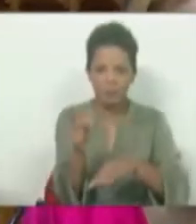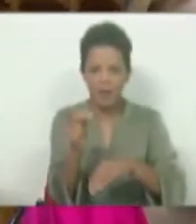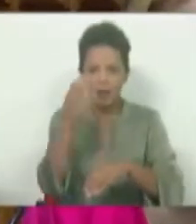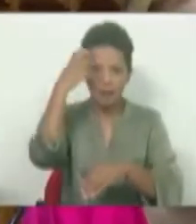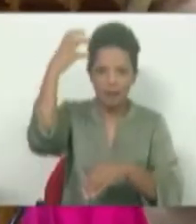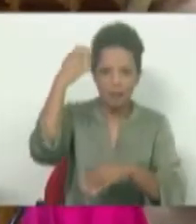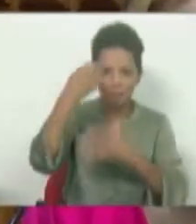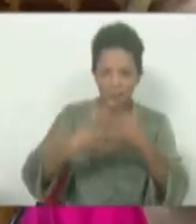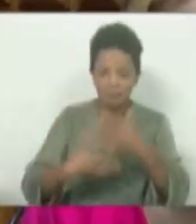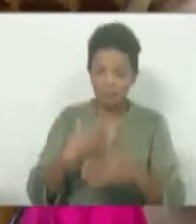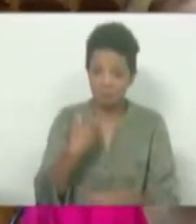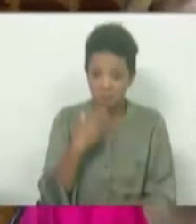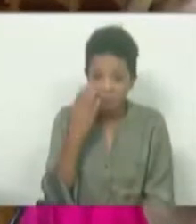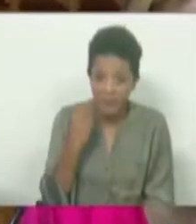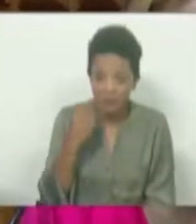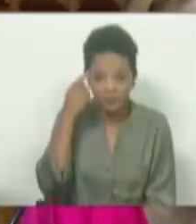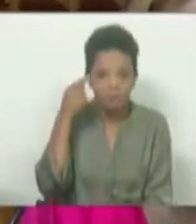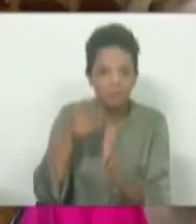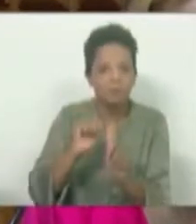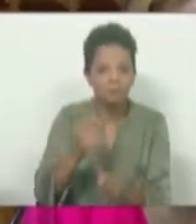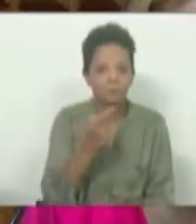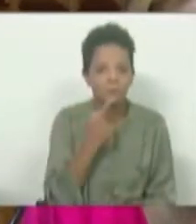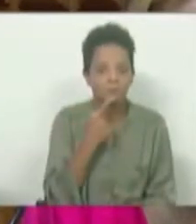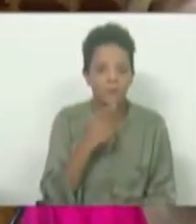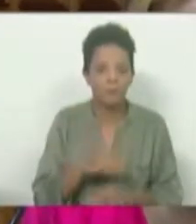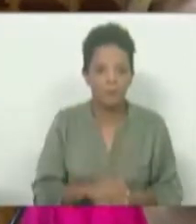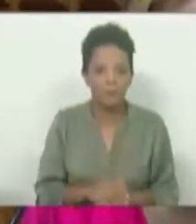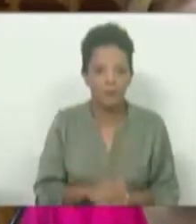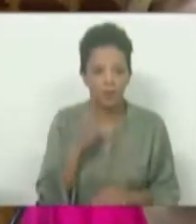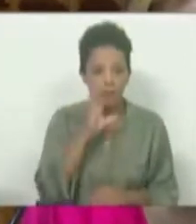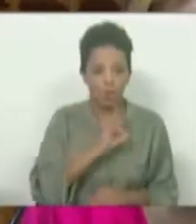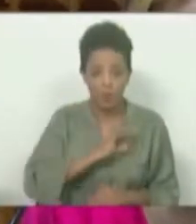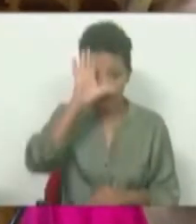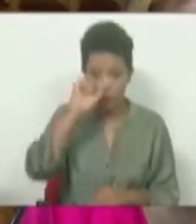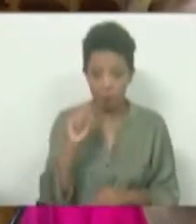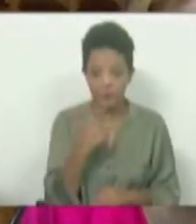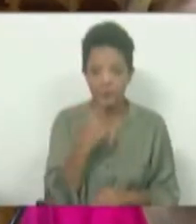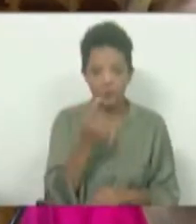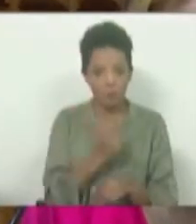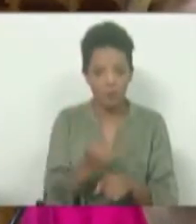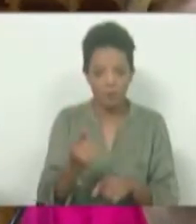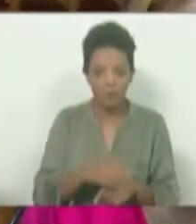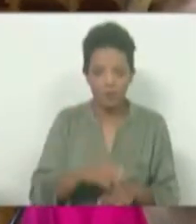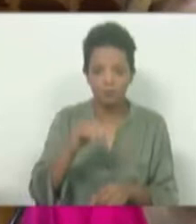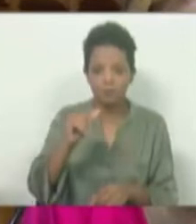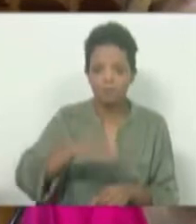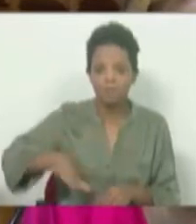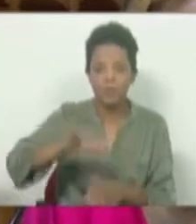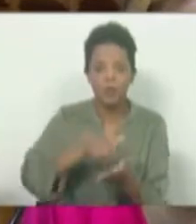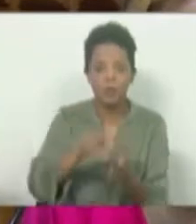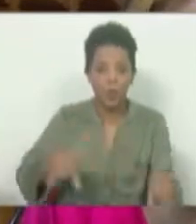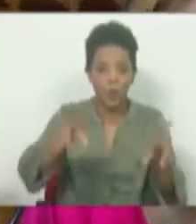creio que entendi a sua intenção com esta ideia. Como o Sr. Primeiro-Ministro já disse uma vez, que qualquer que seja a localização do novo